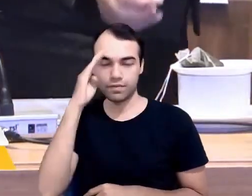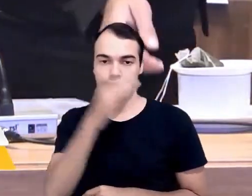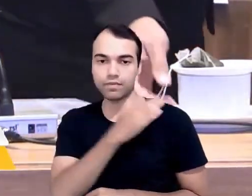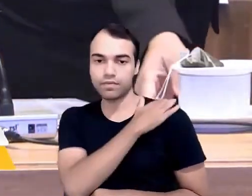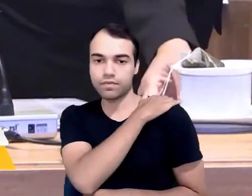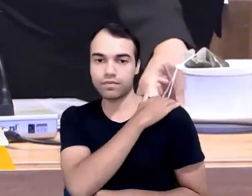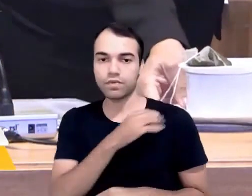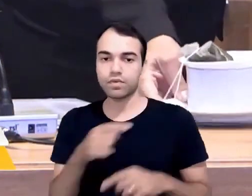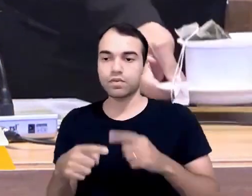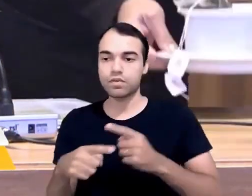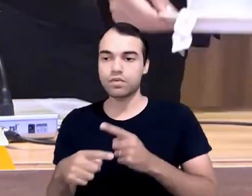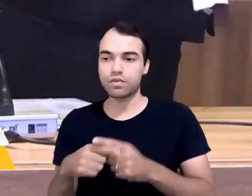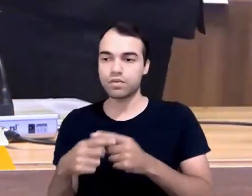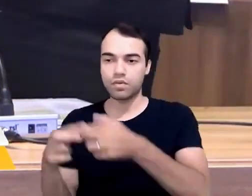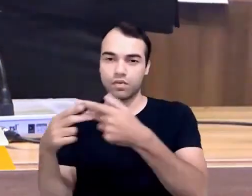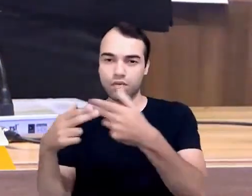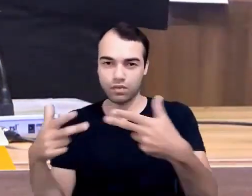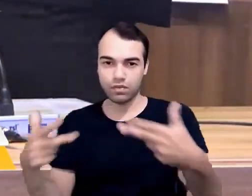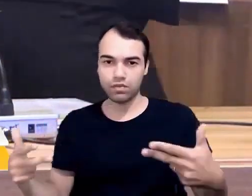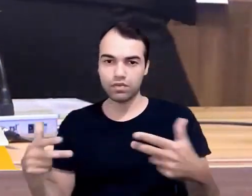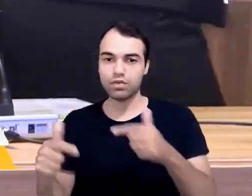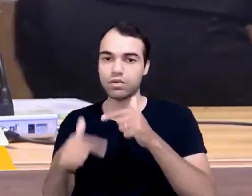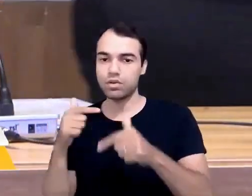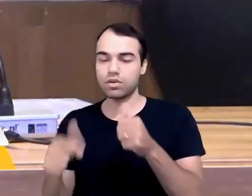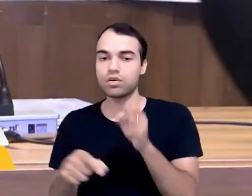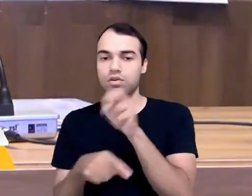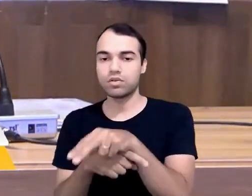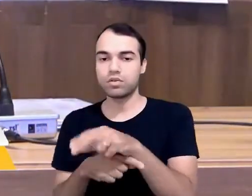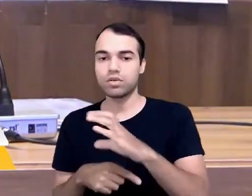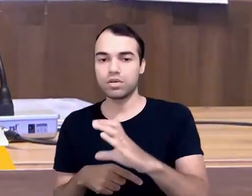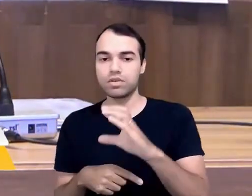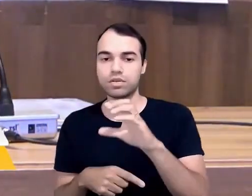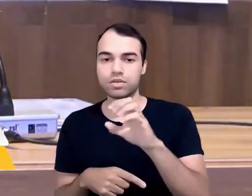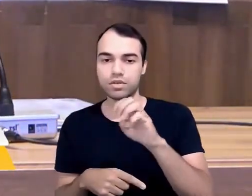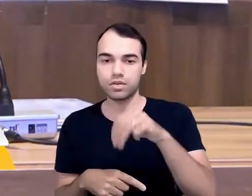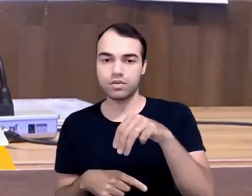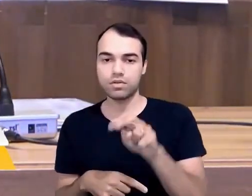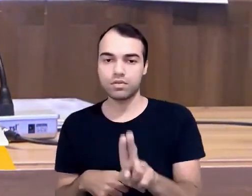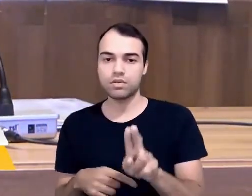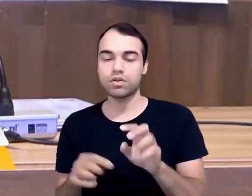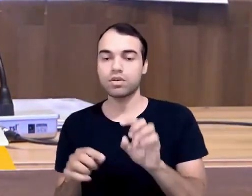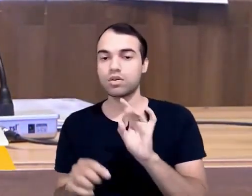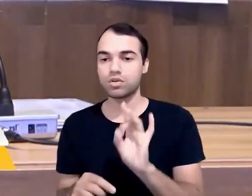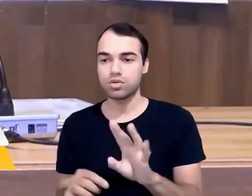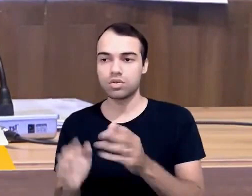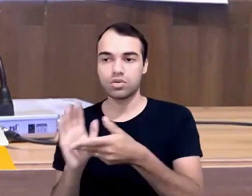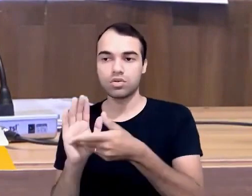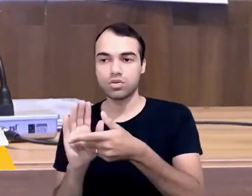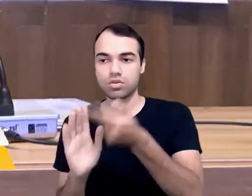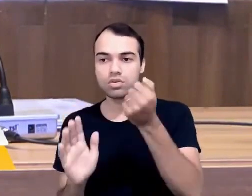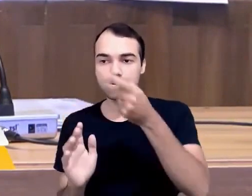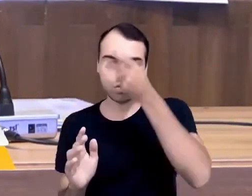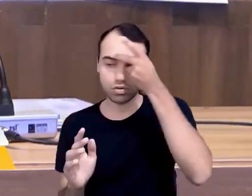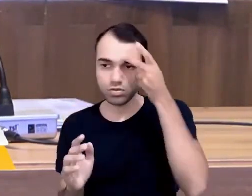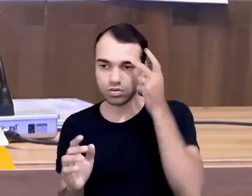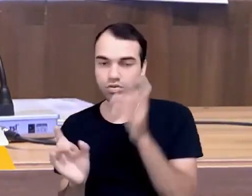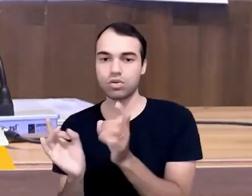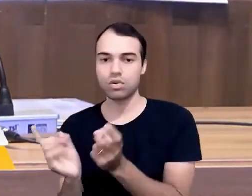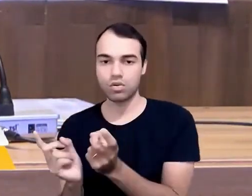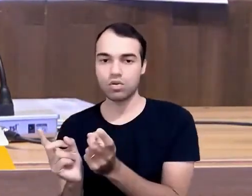fossem desencadeadas dentro do SMU era apenas para tirar o comércio irregular de ambulantes. Que não era permitido, por